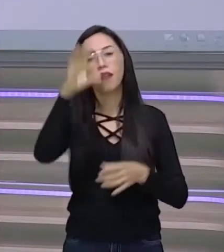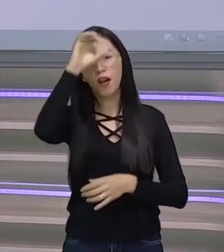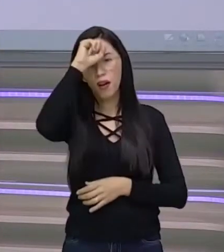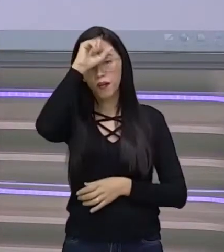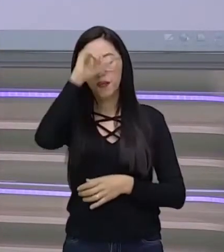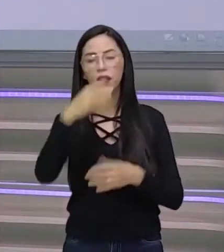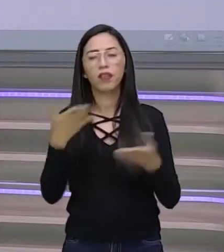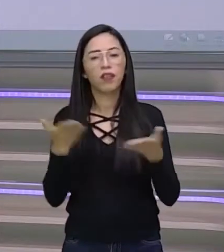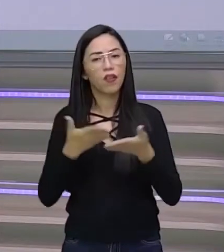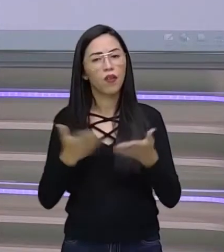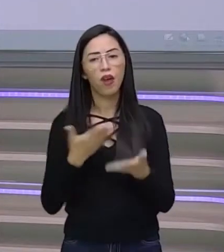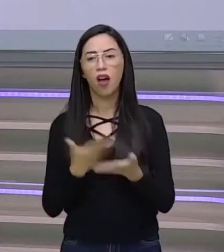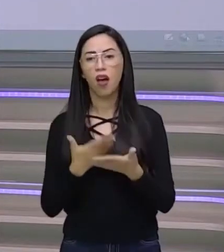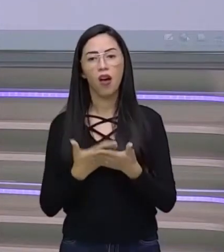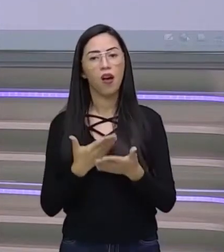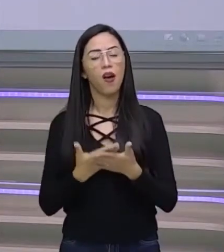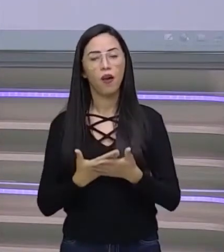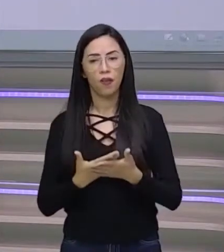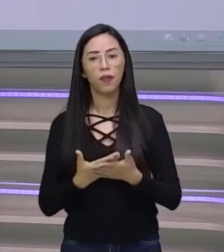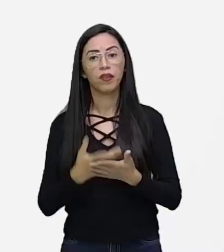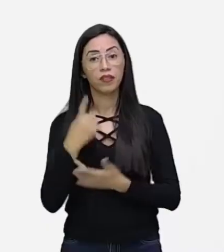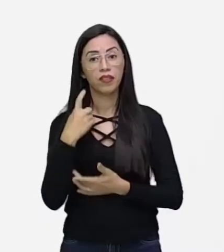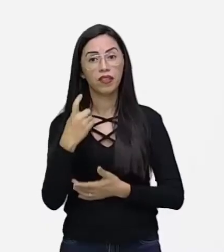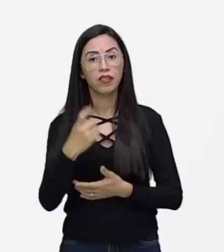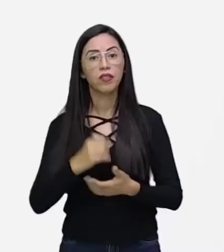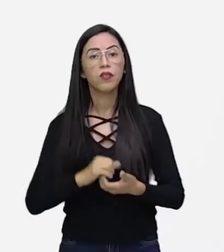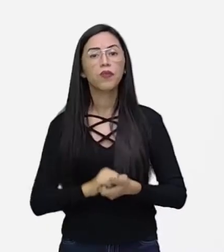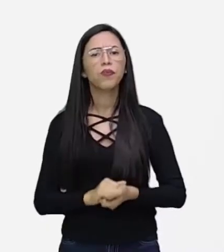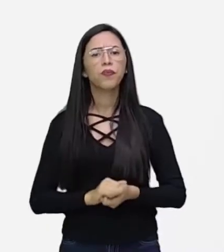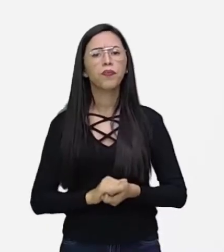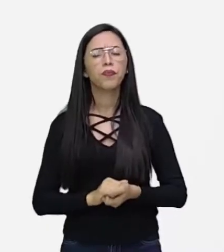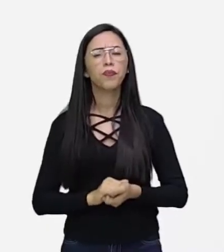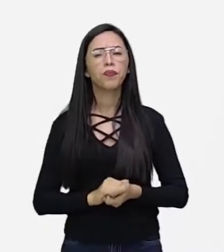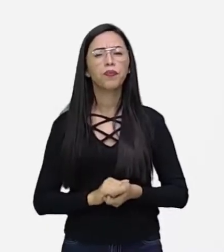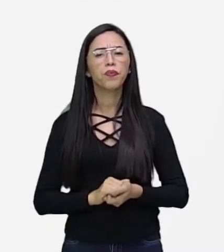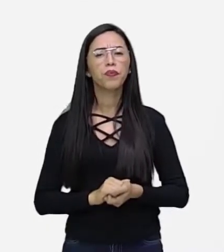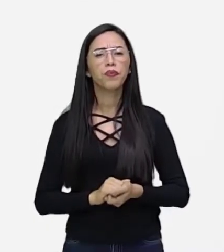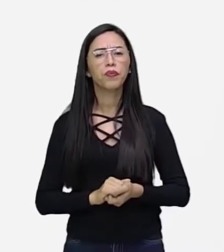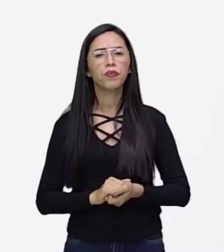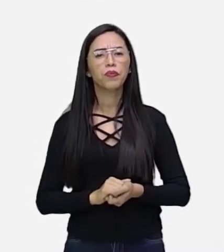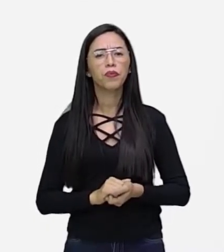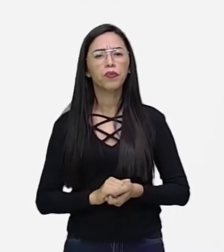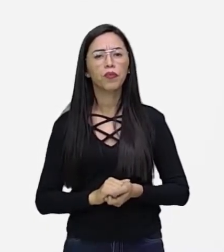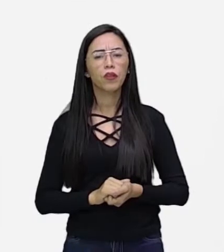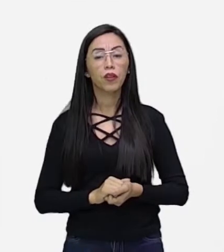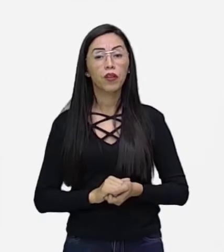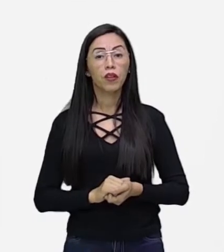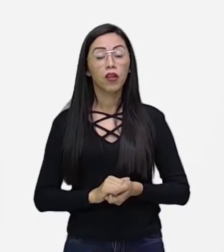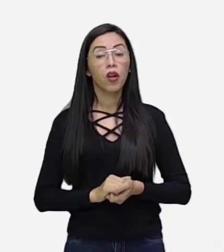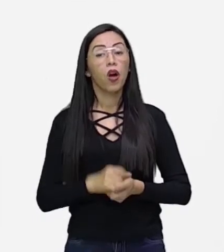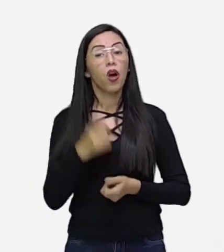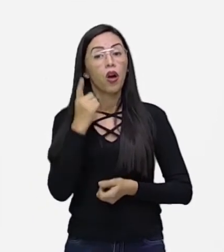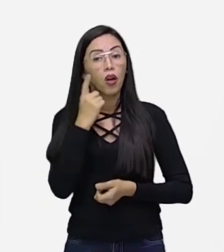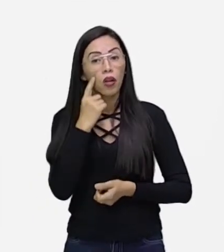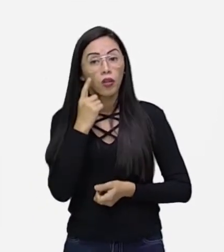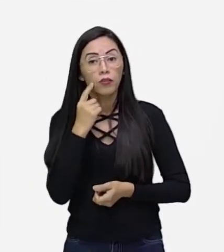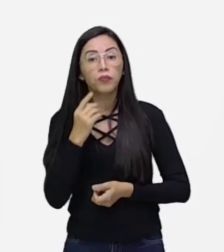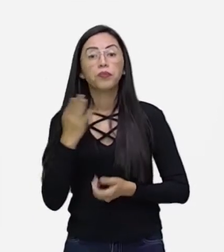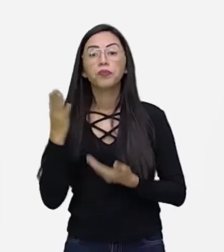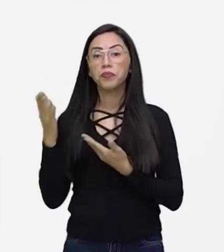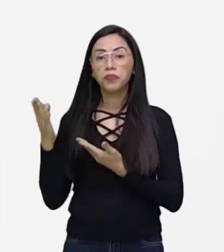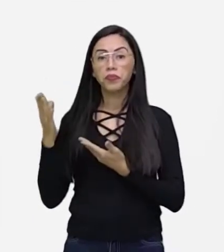hoje, uma aula bem interessante. Então, nós temos hoje, apesar da unidade padrão de massa